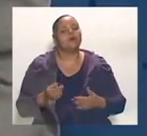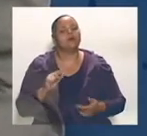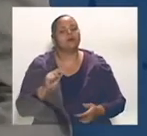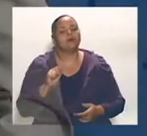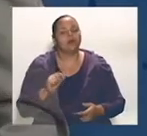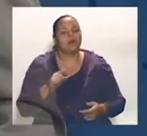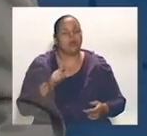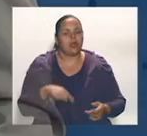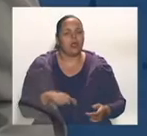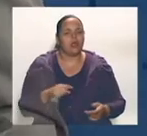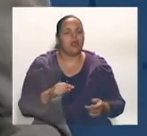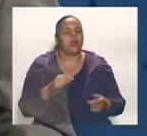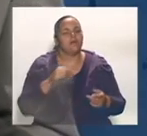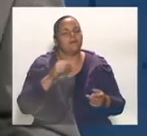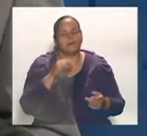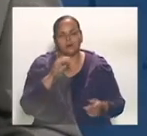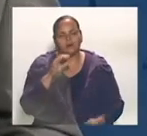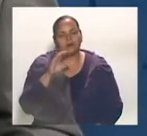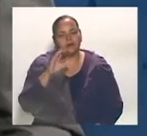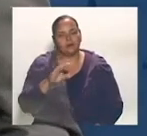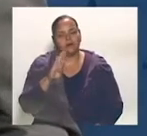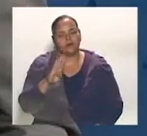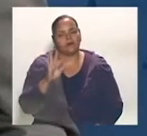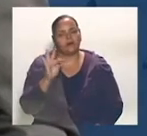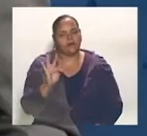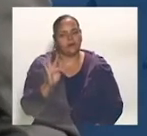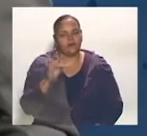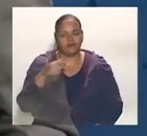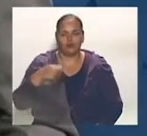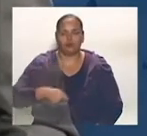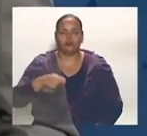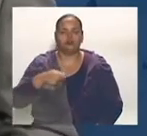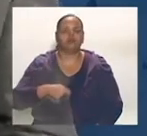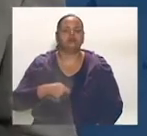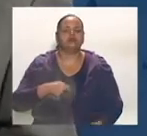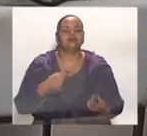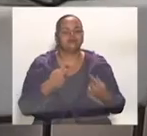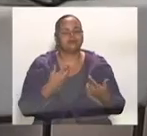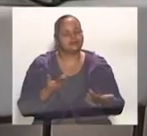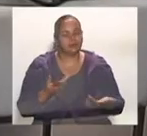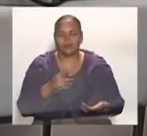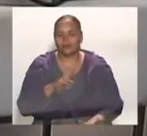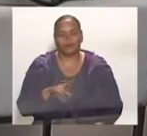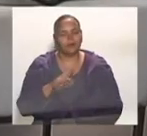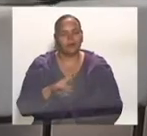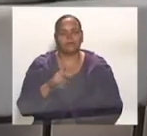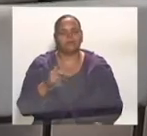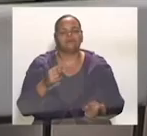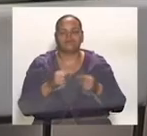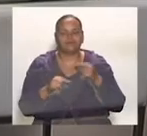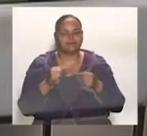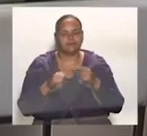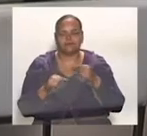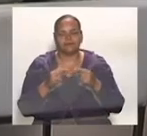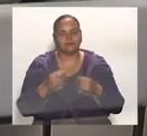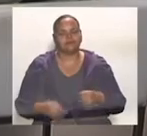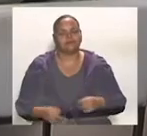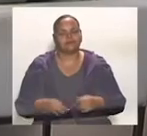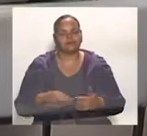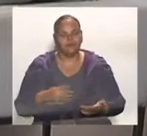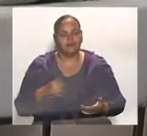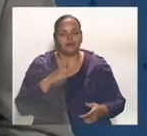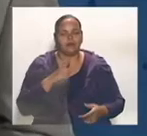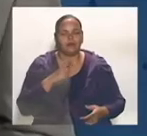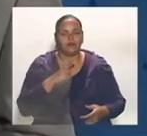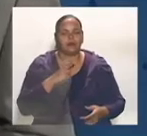mas está nas mãos das federações, ou da confederação, no caso a CBF, para punir. E que não é o órgão adequado, até